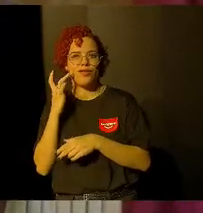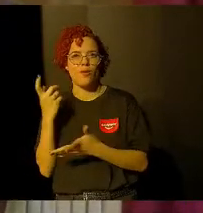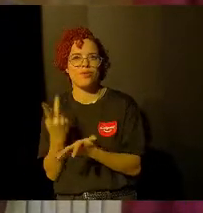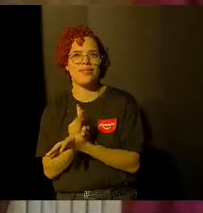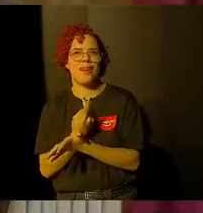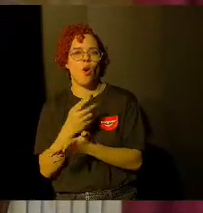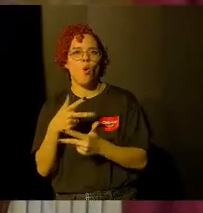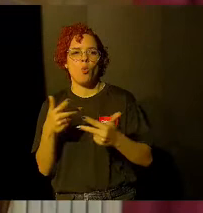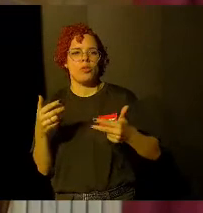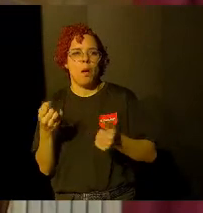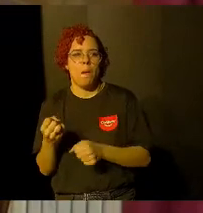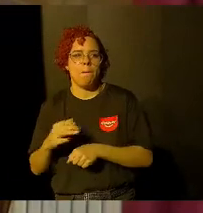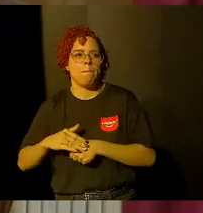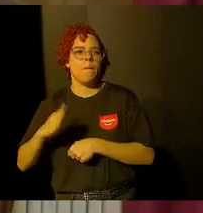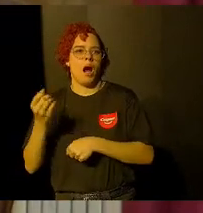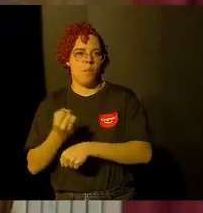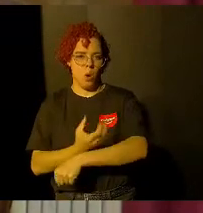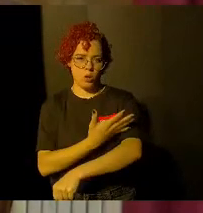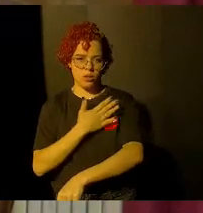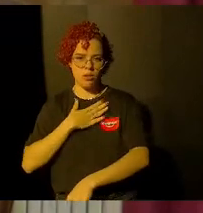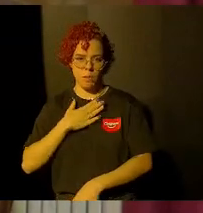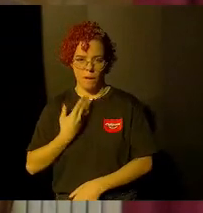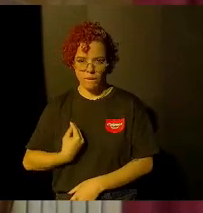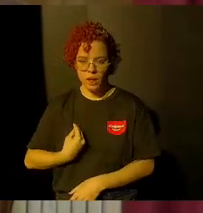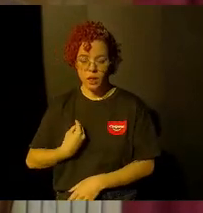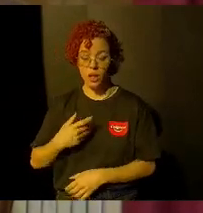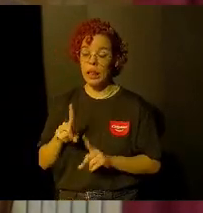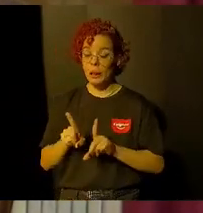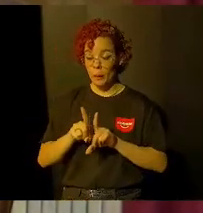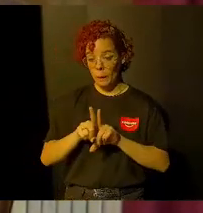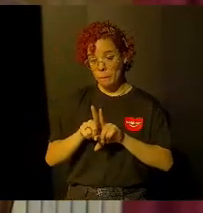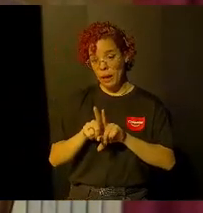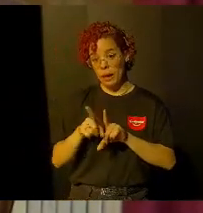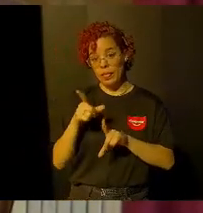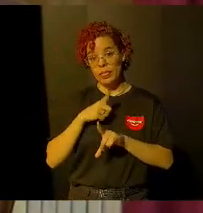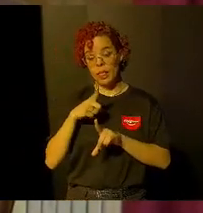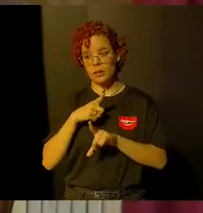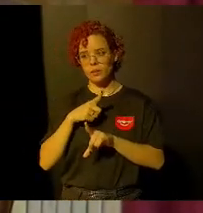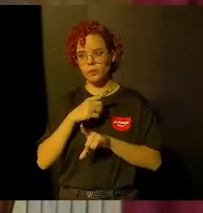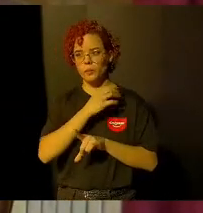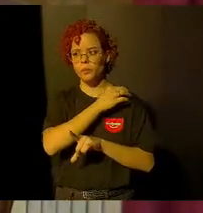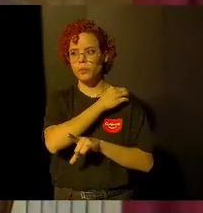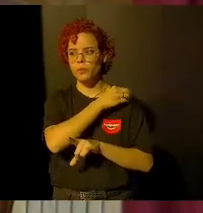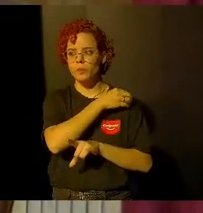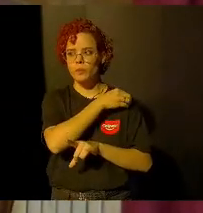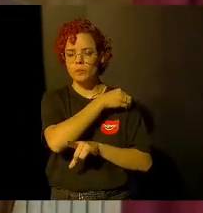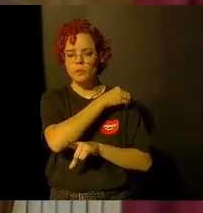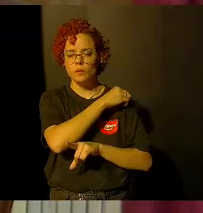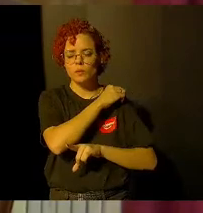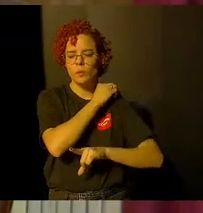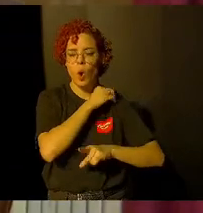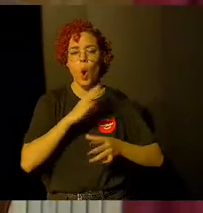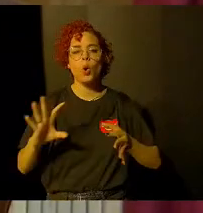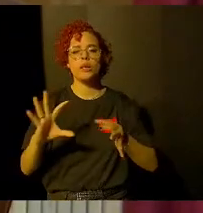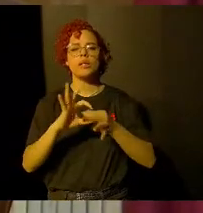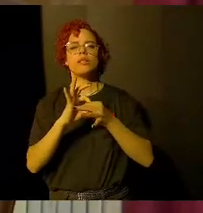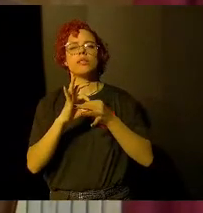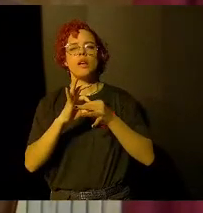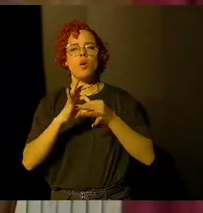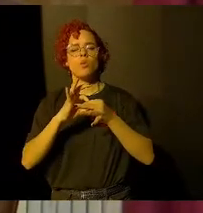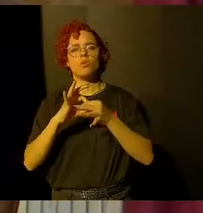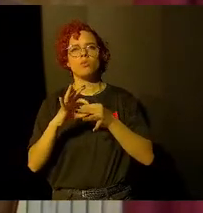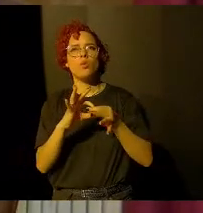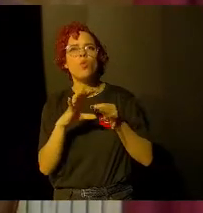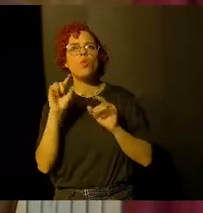algo também que eu acho muito interessante de conexão com o próprio inconsciente mas também com